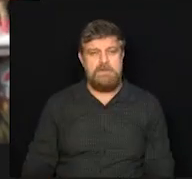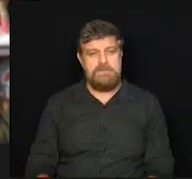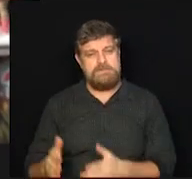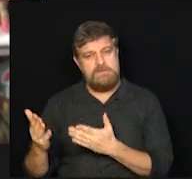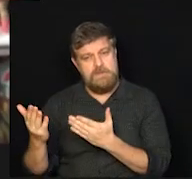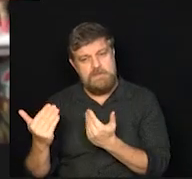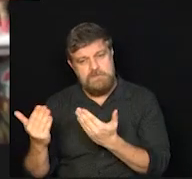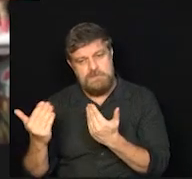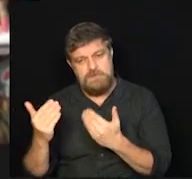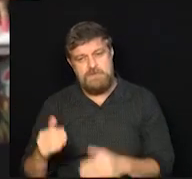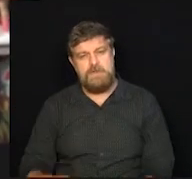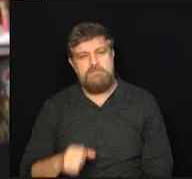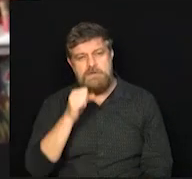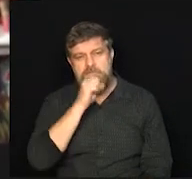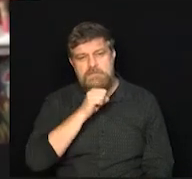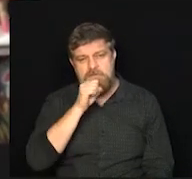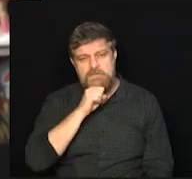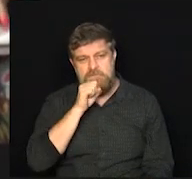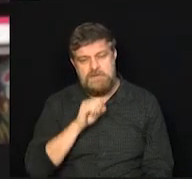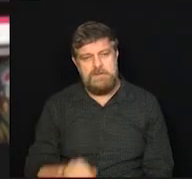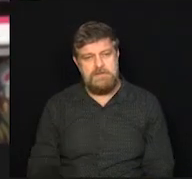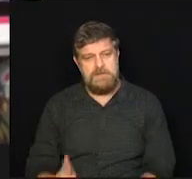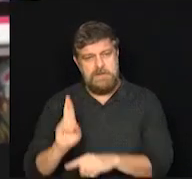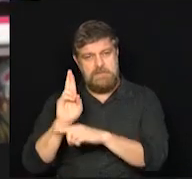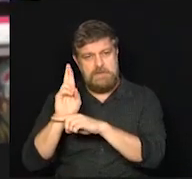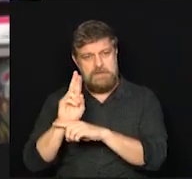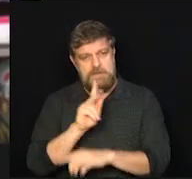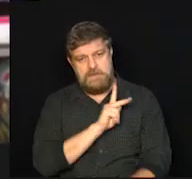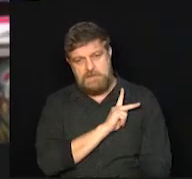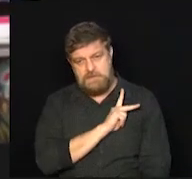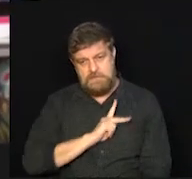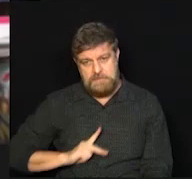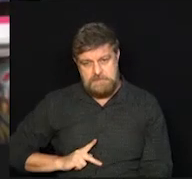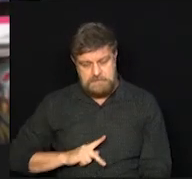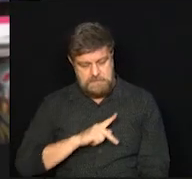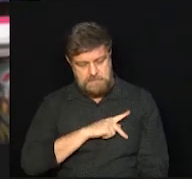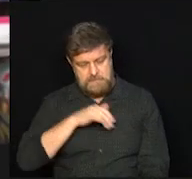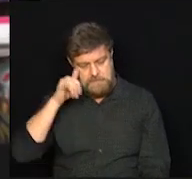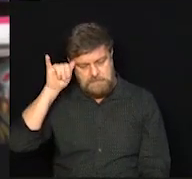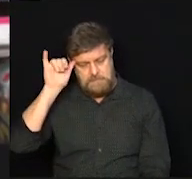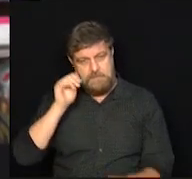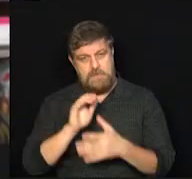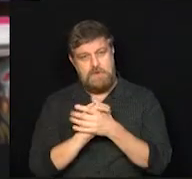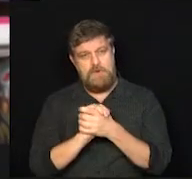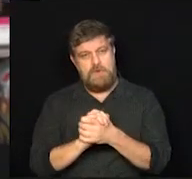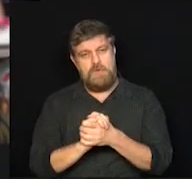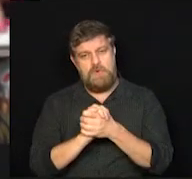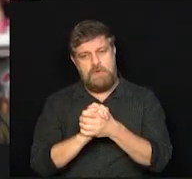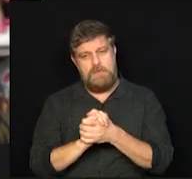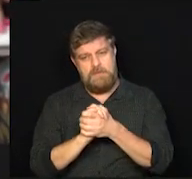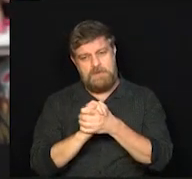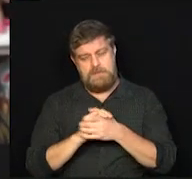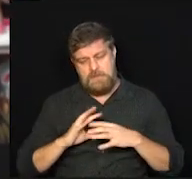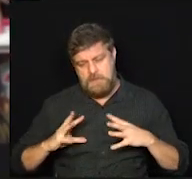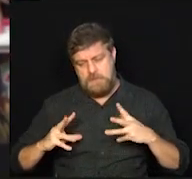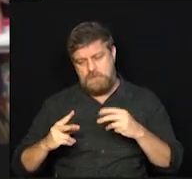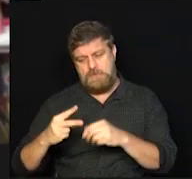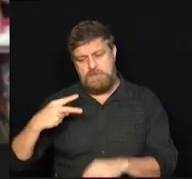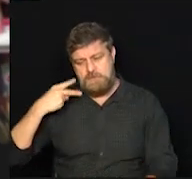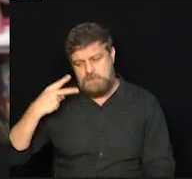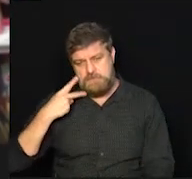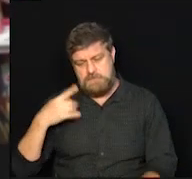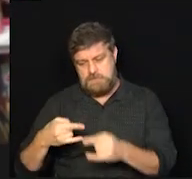jovem em nome do presidente da doença pau no cu falo é cumprimentar a todos os vereadores